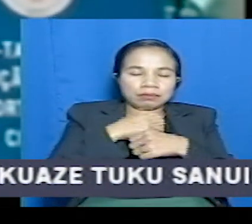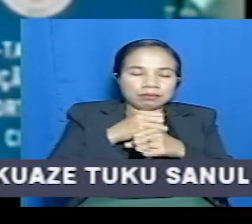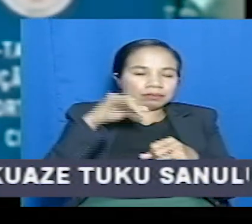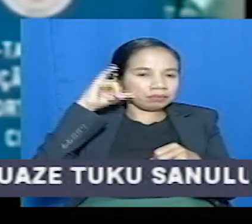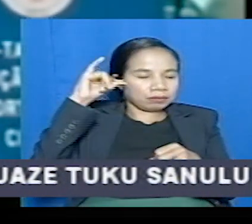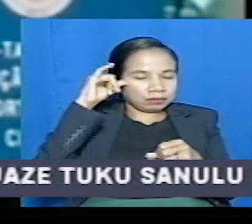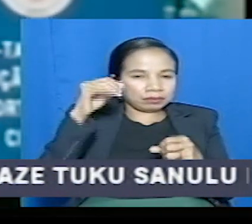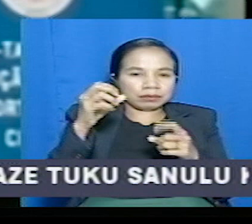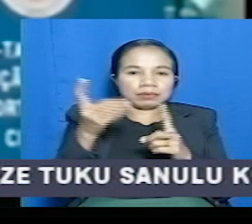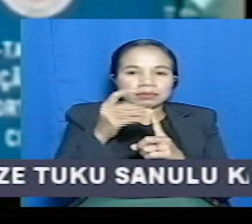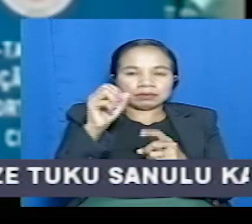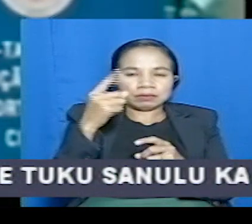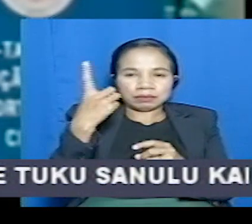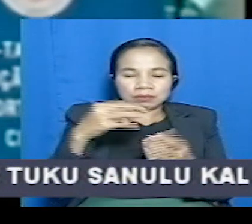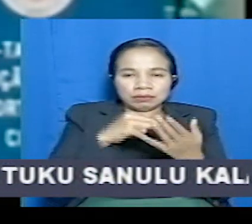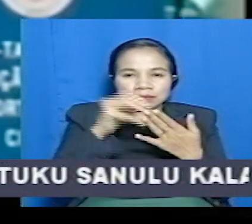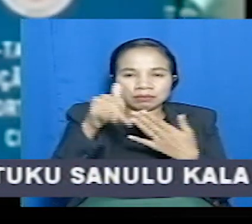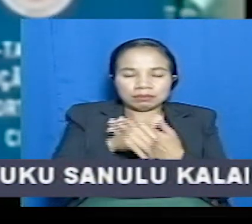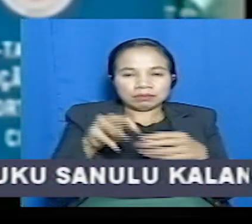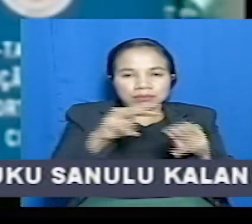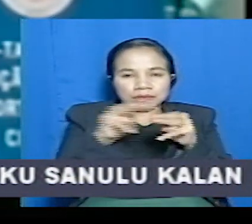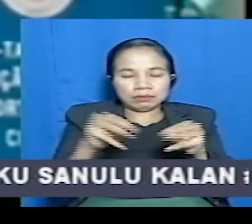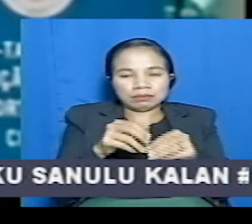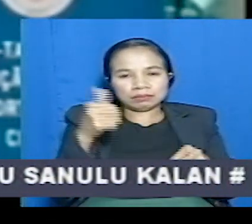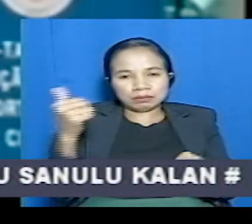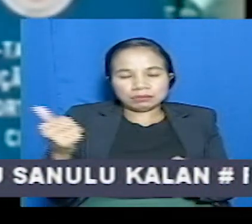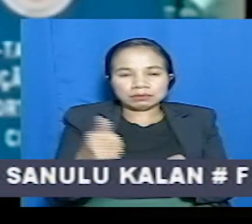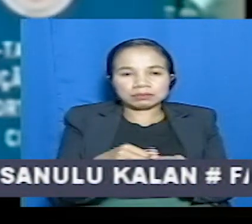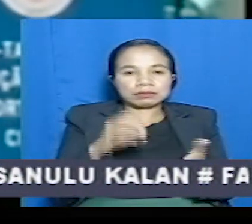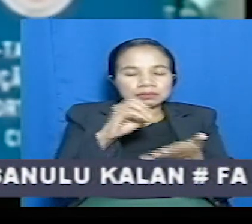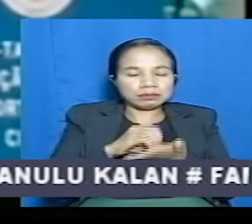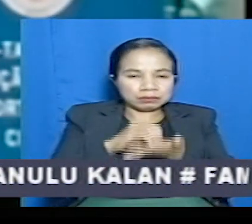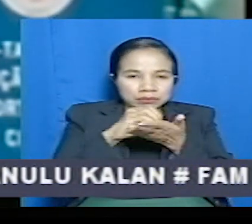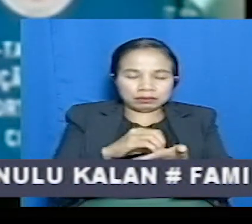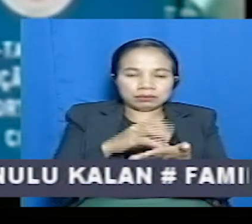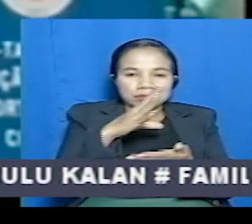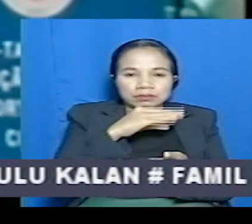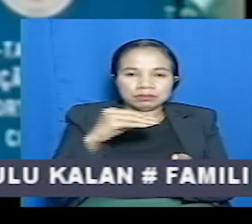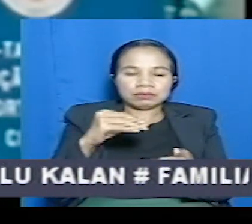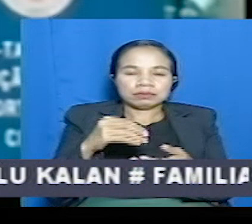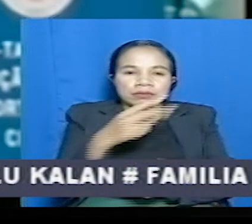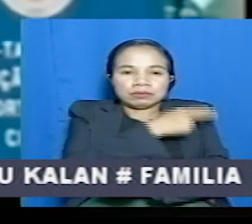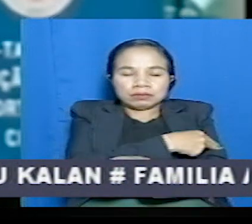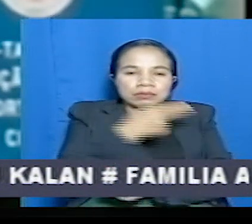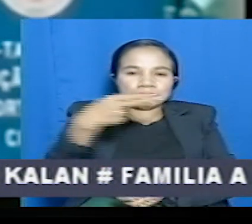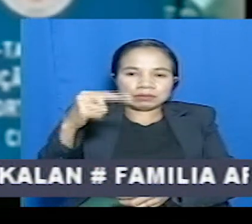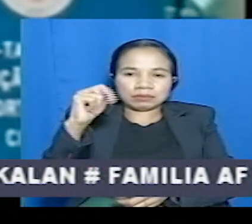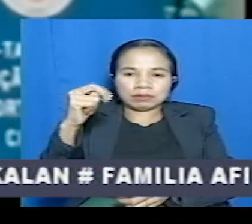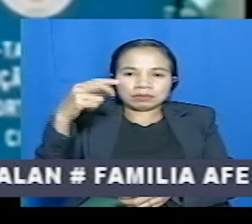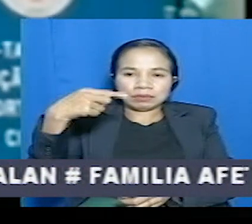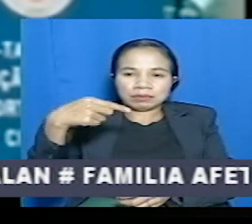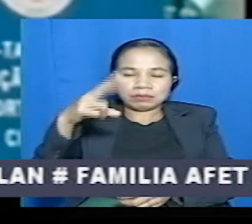dia 11 de maio, iha município Ciraceluk, iha Raeoa, nomos iha Hospital Nacional Kindu